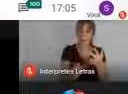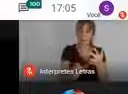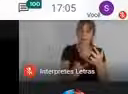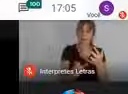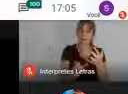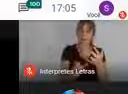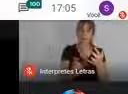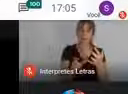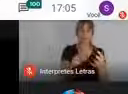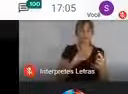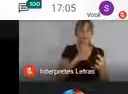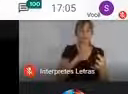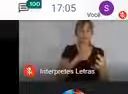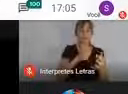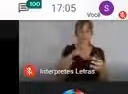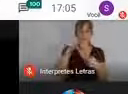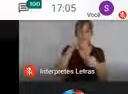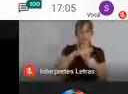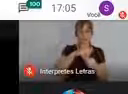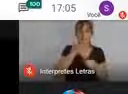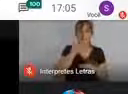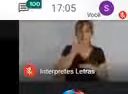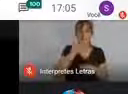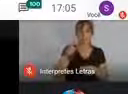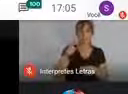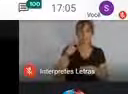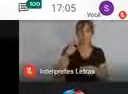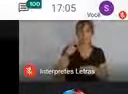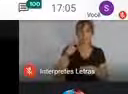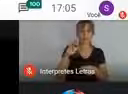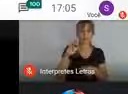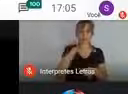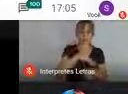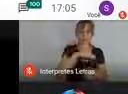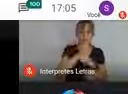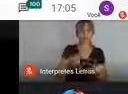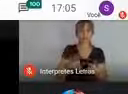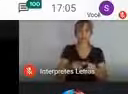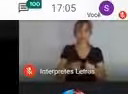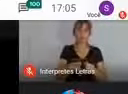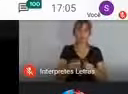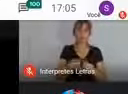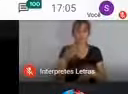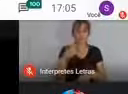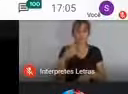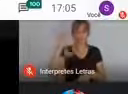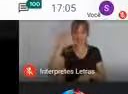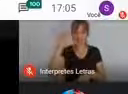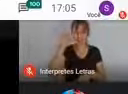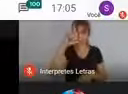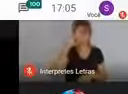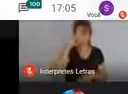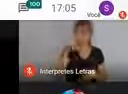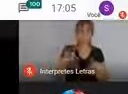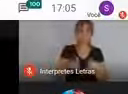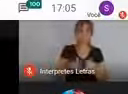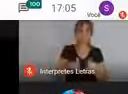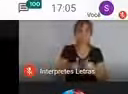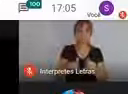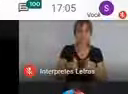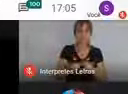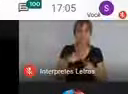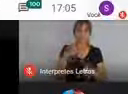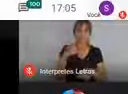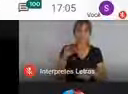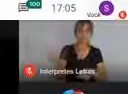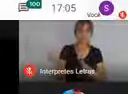na língua portuguesa, né, ou do latim. Outras palavras têm étimo tupi-guarani, né,